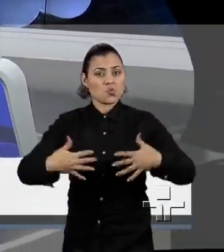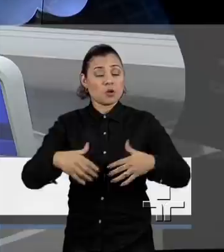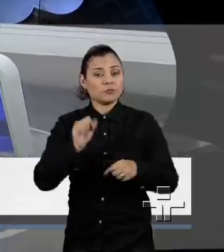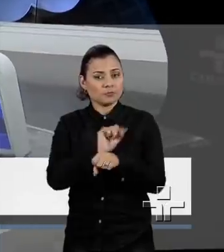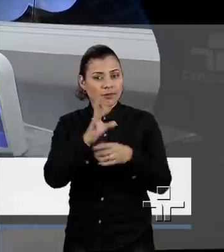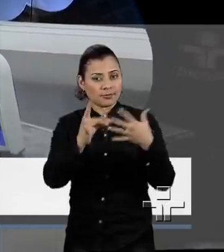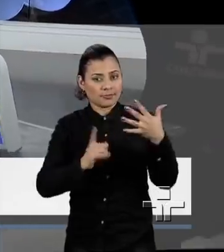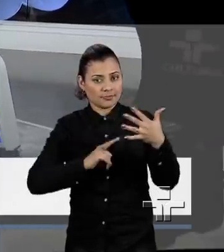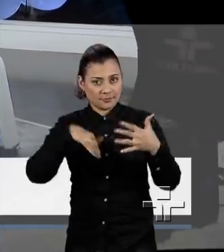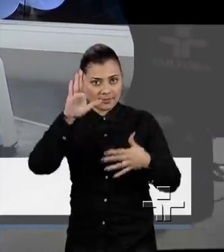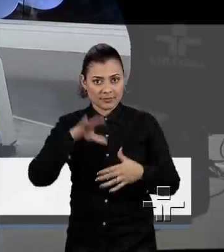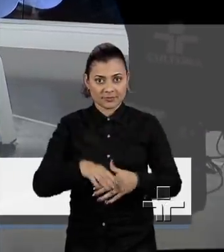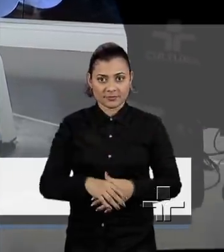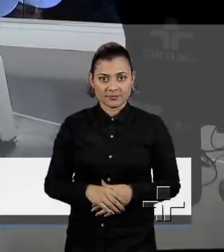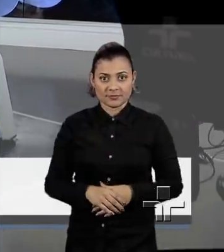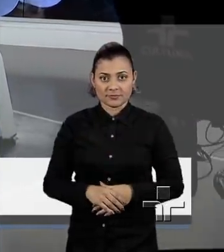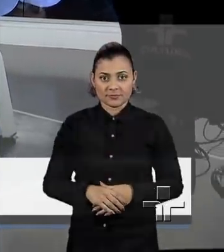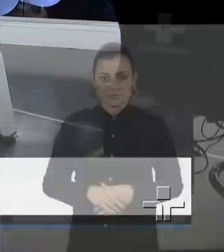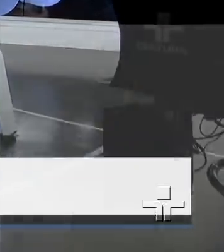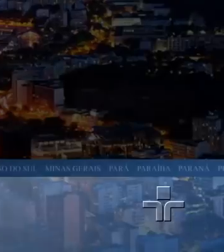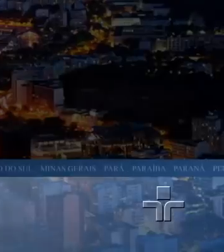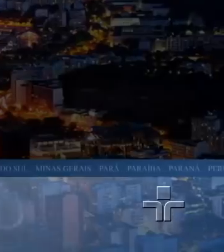já.